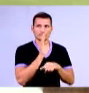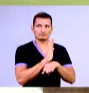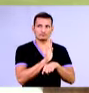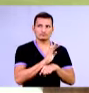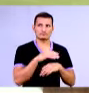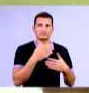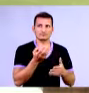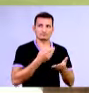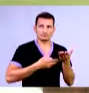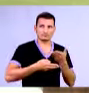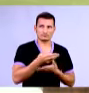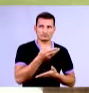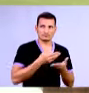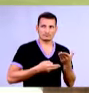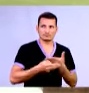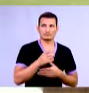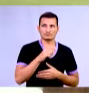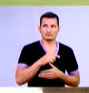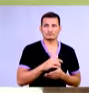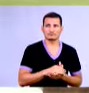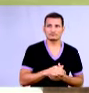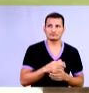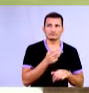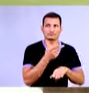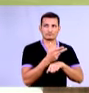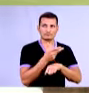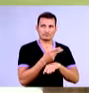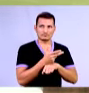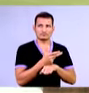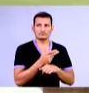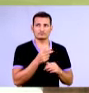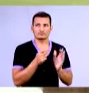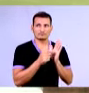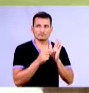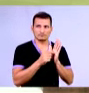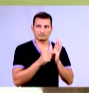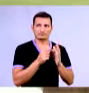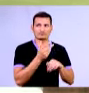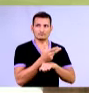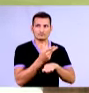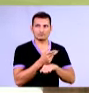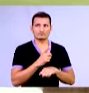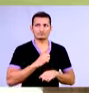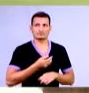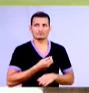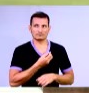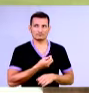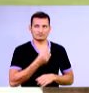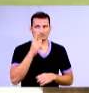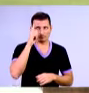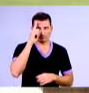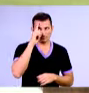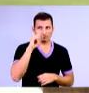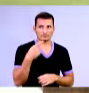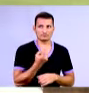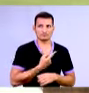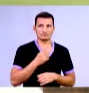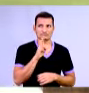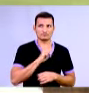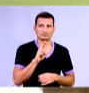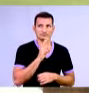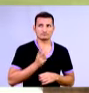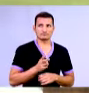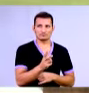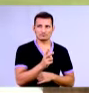são um indicativo de que, efetivamente, as mídias, os recursos multimídias estão presentes no nosso dia a dia, nós utilizamos ele